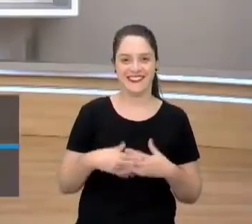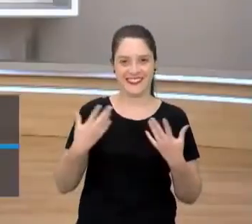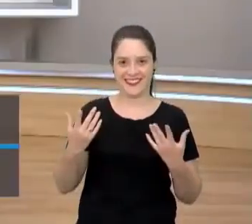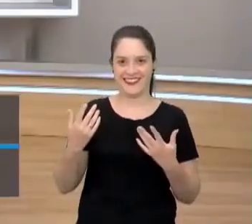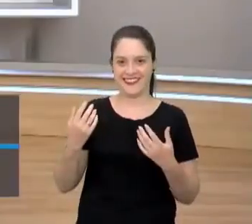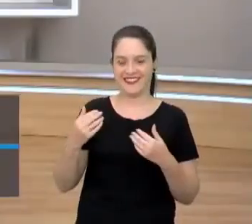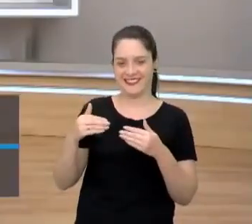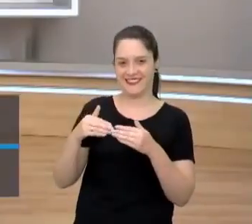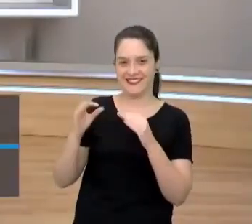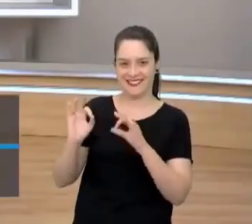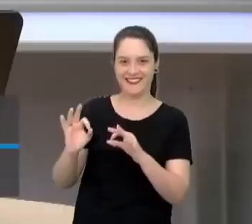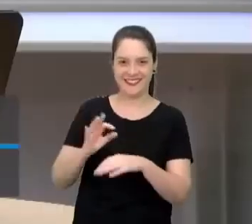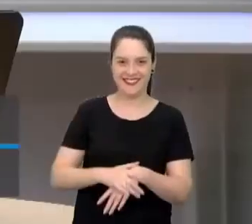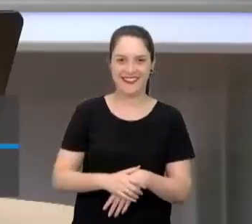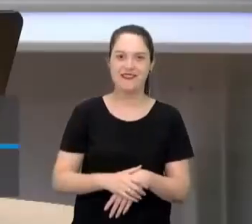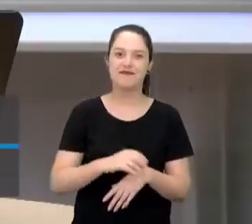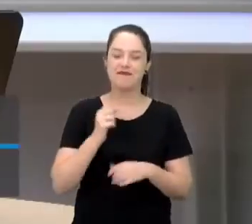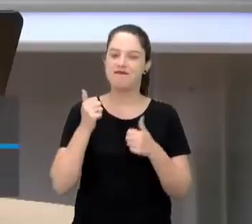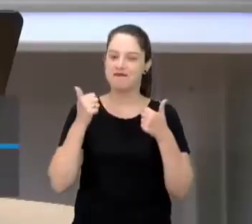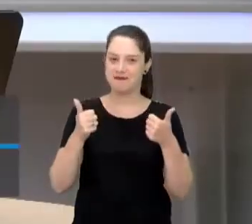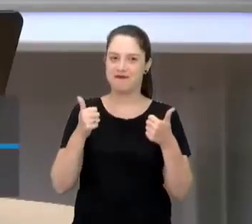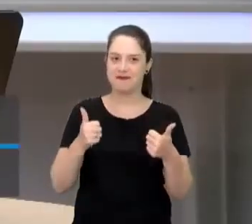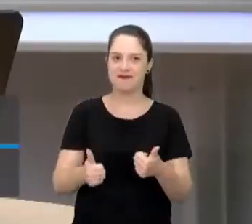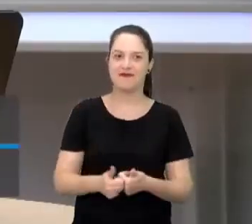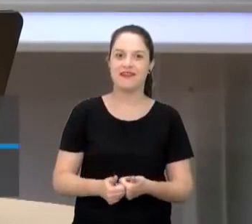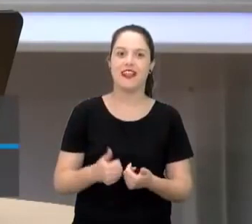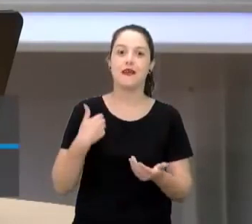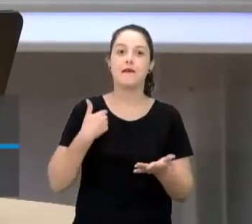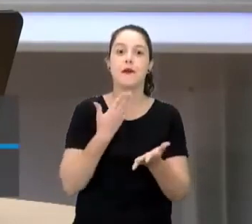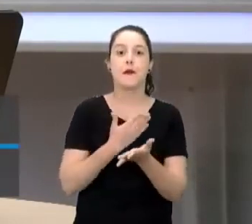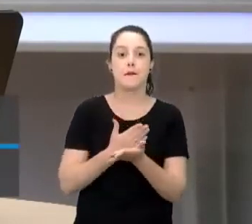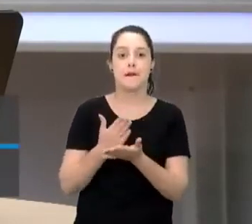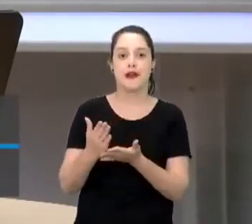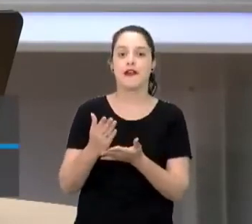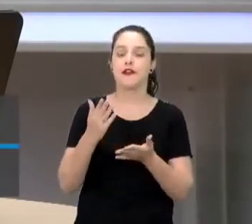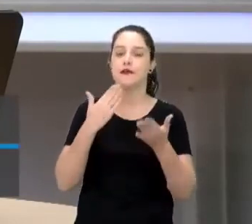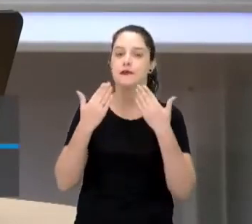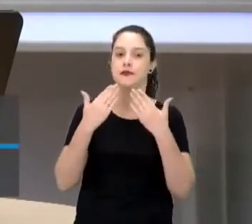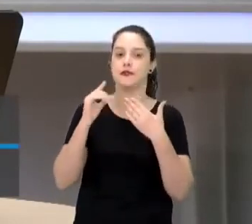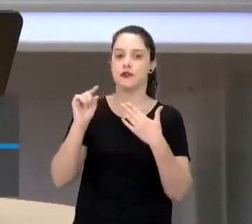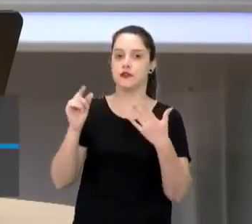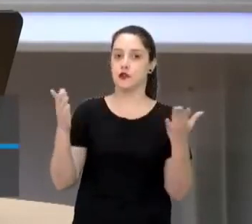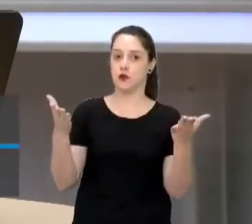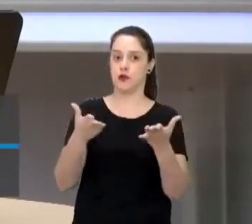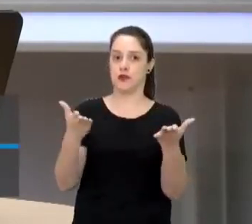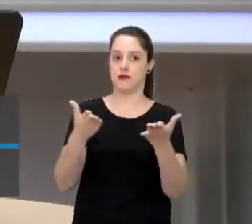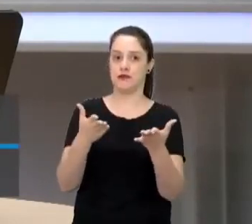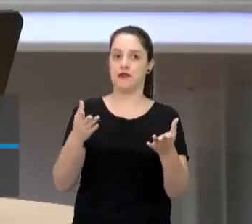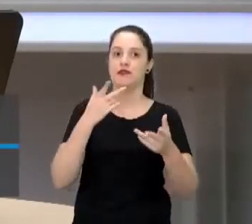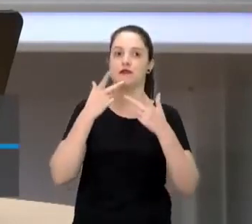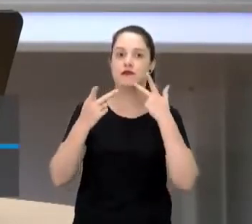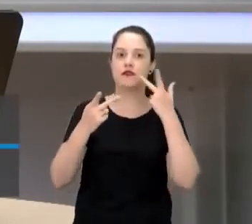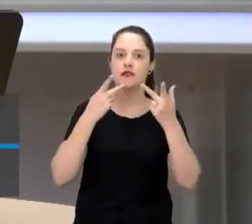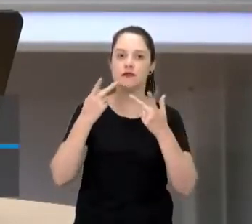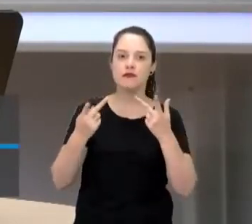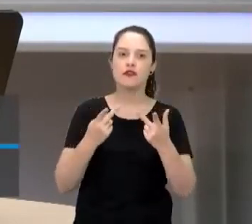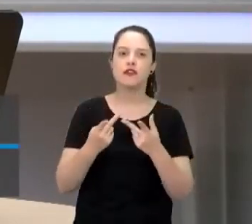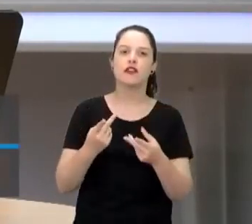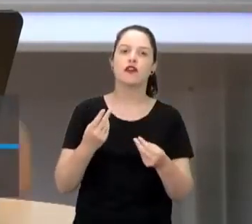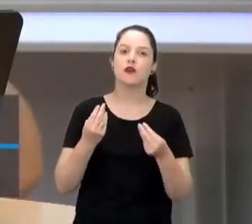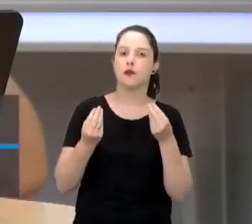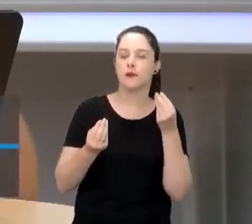Renan. Tudo bem, gente. Então, para começar aí um pouquinho, né, hoje a gente vai começar bem